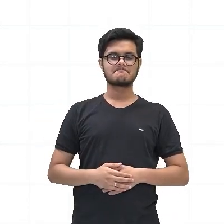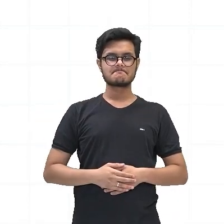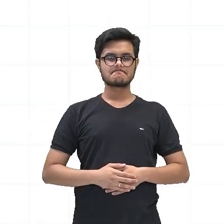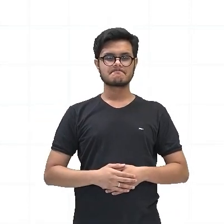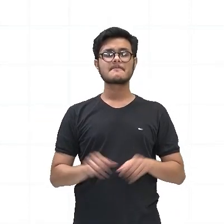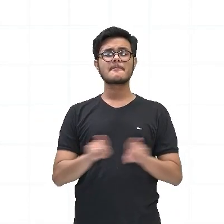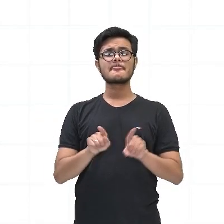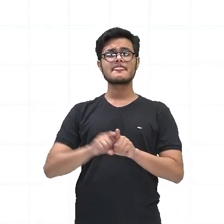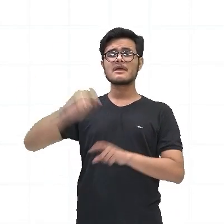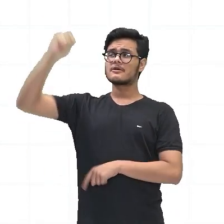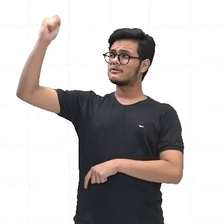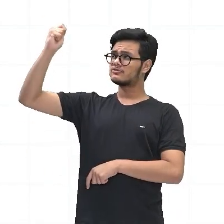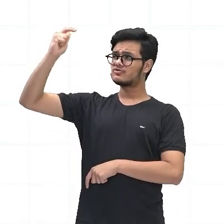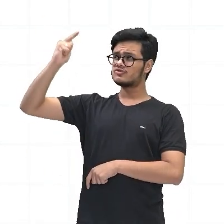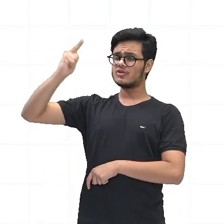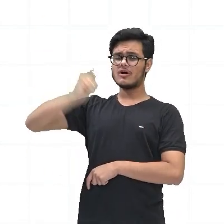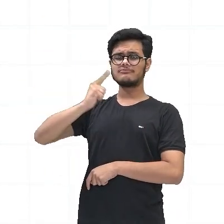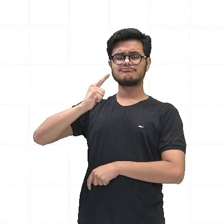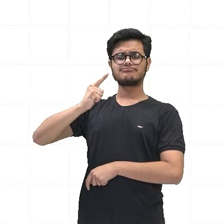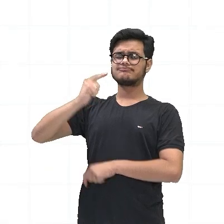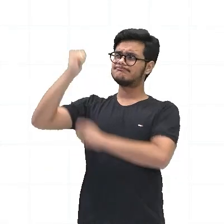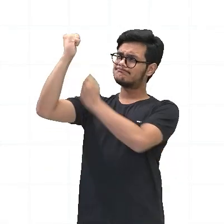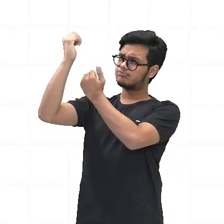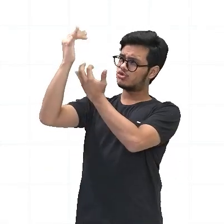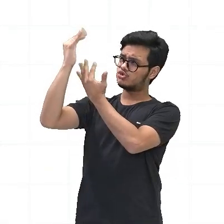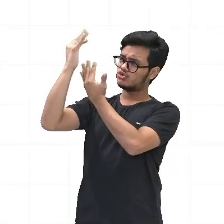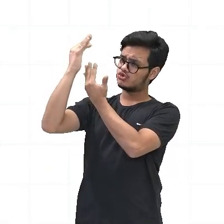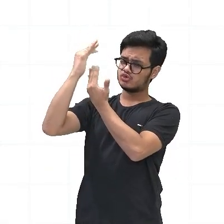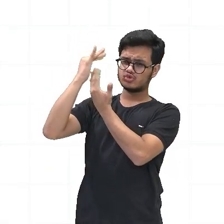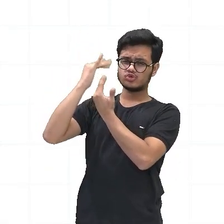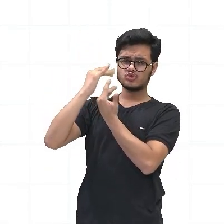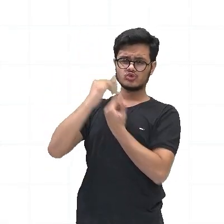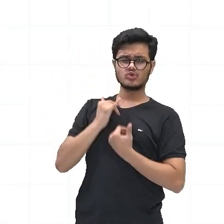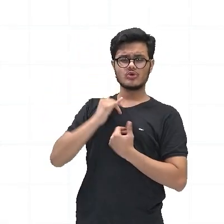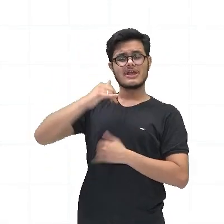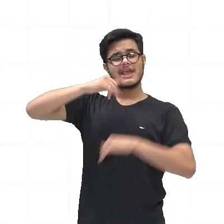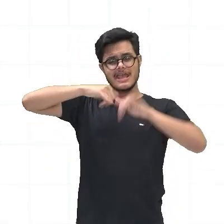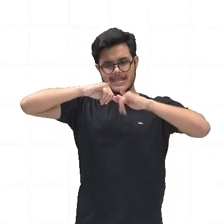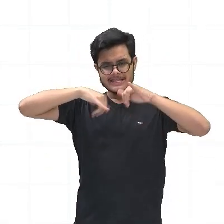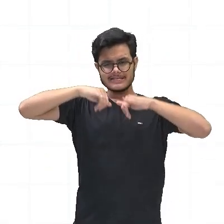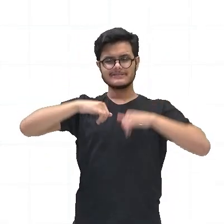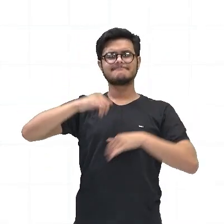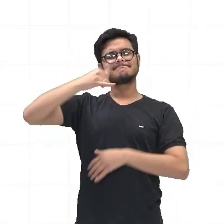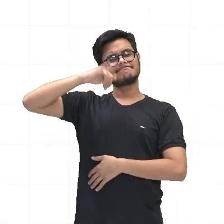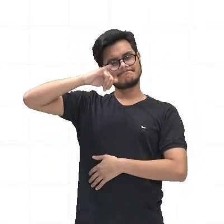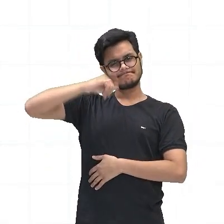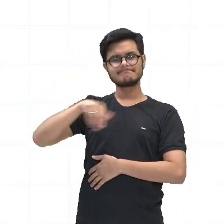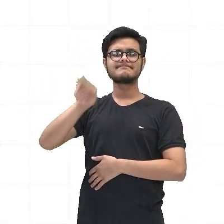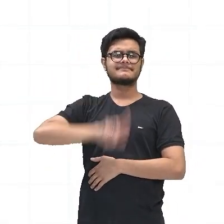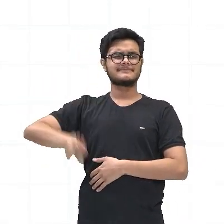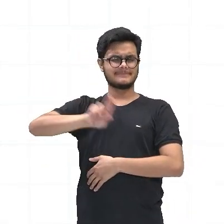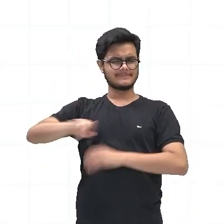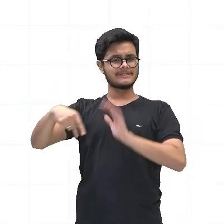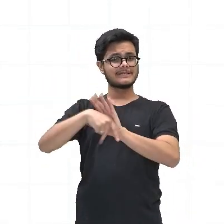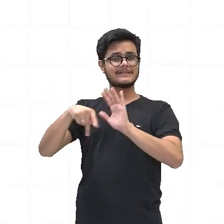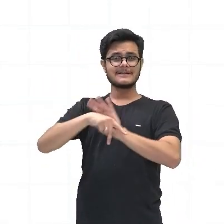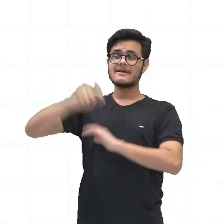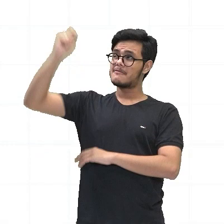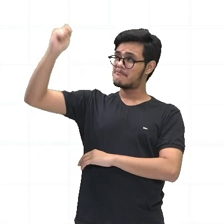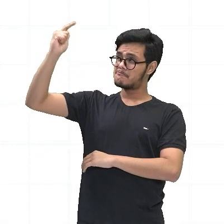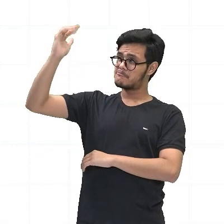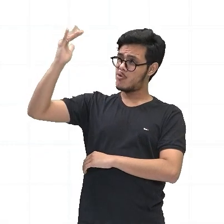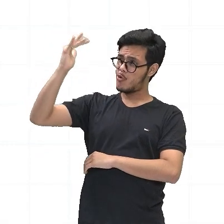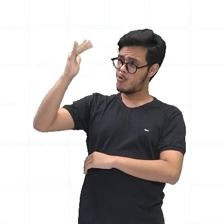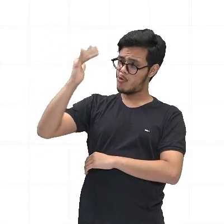o sol. A radiação solar pode ser considerada uma fonte de energia que pode ser aproveitada na forma de luz, né? Energia